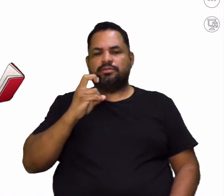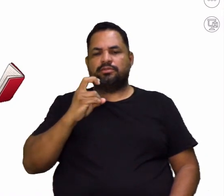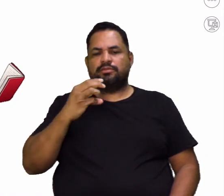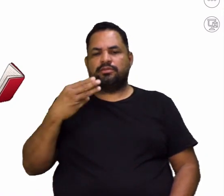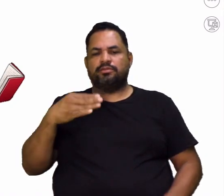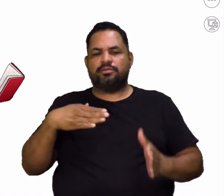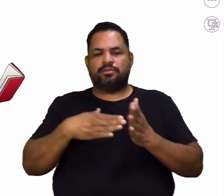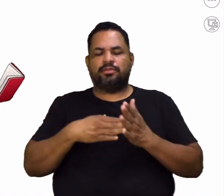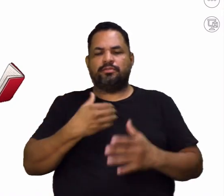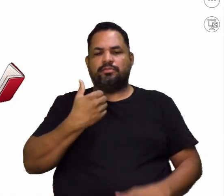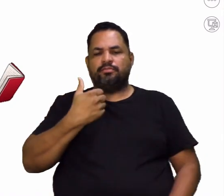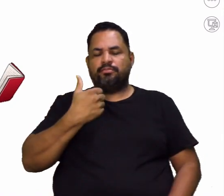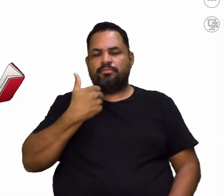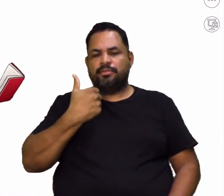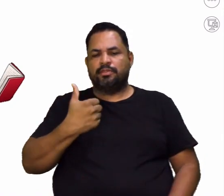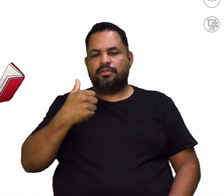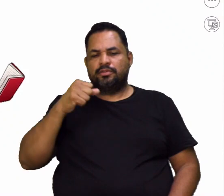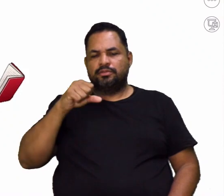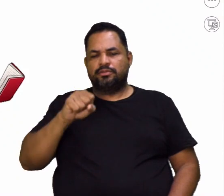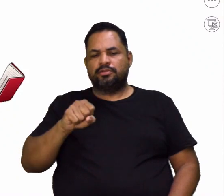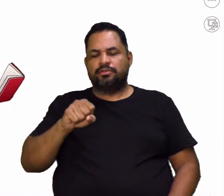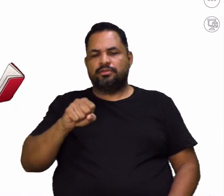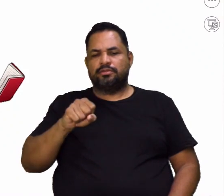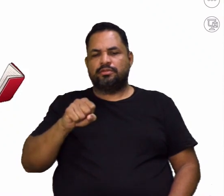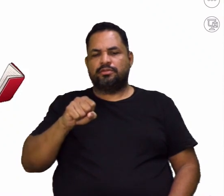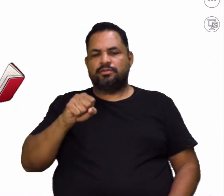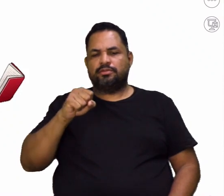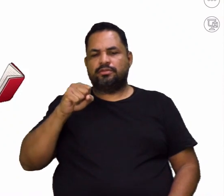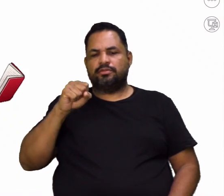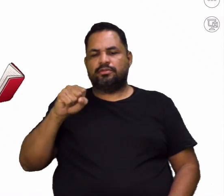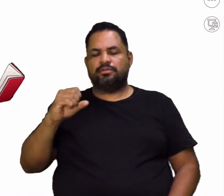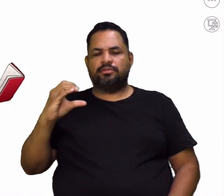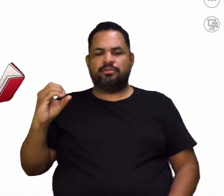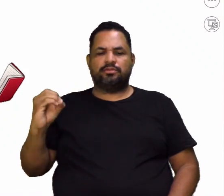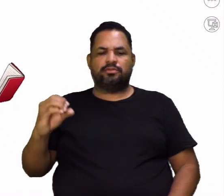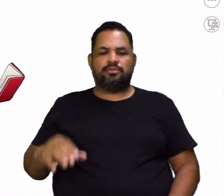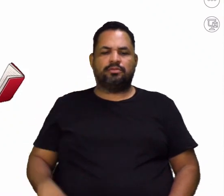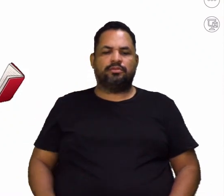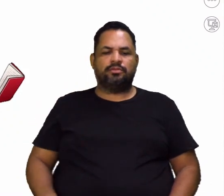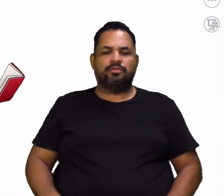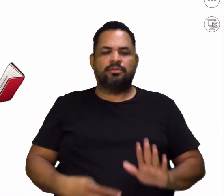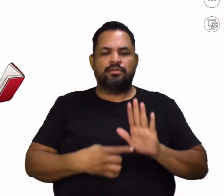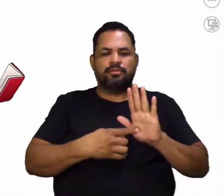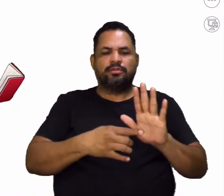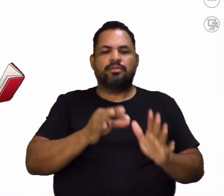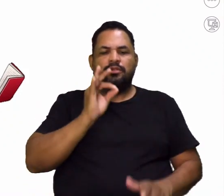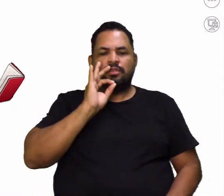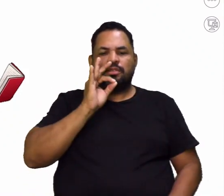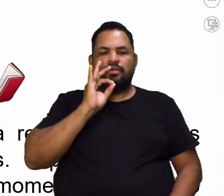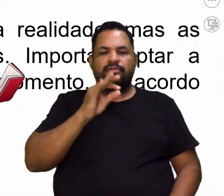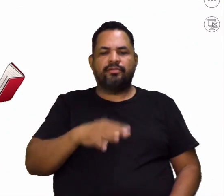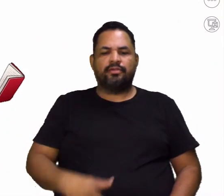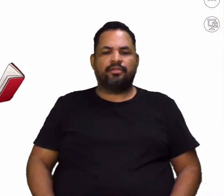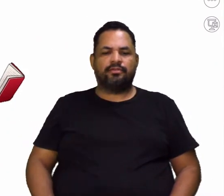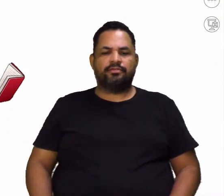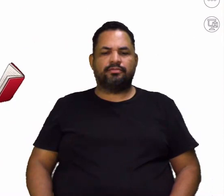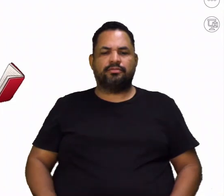essa imagem aqui está representando Que café Terraço à noite